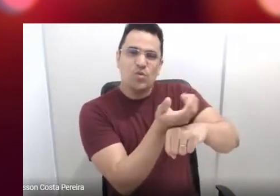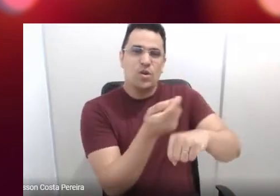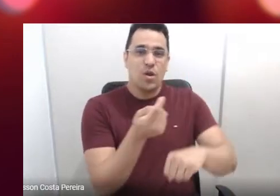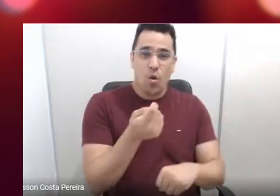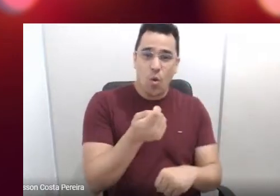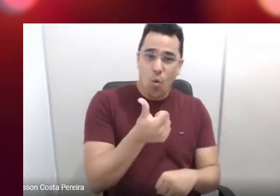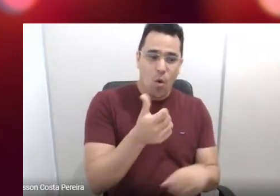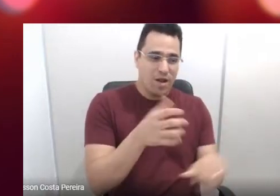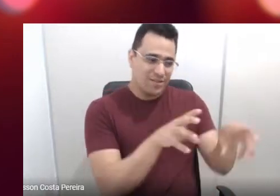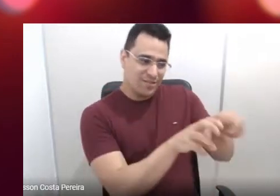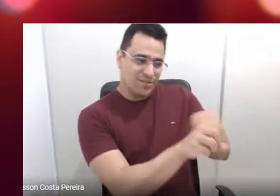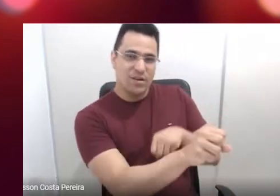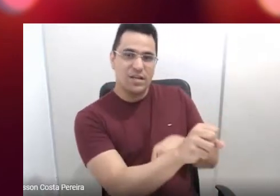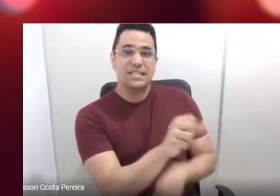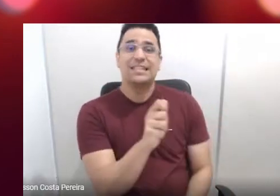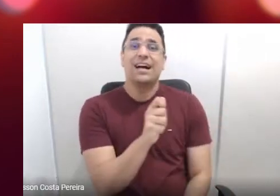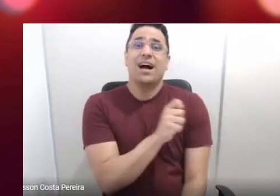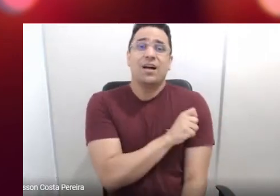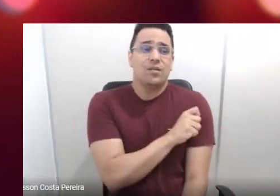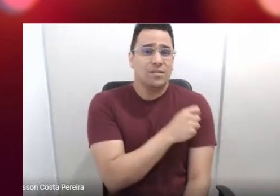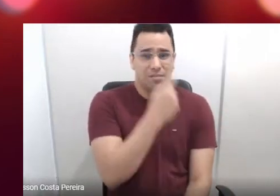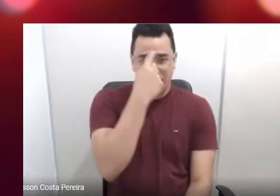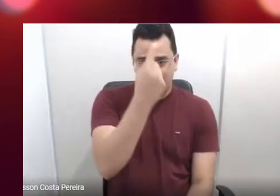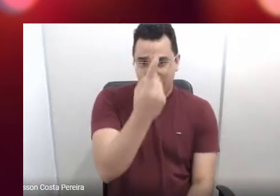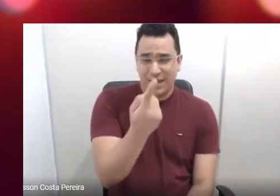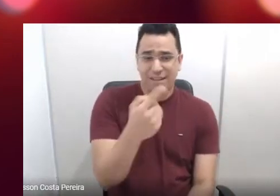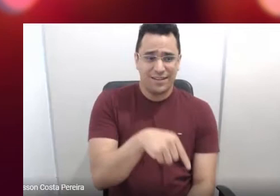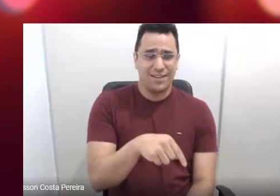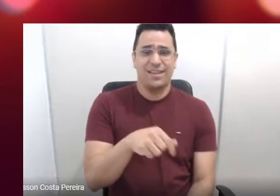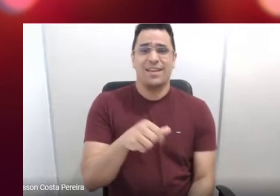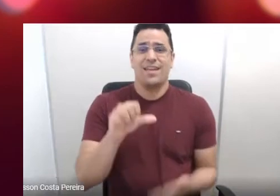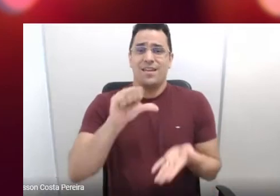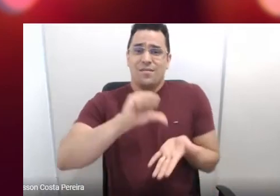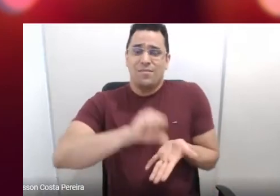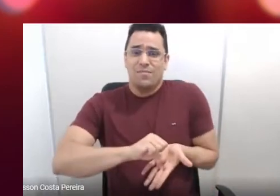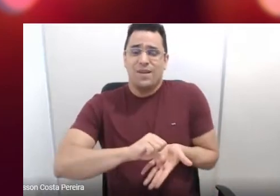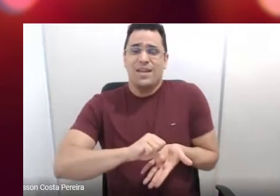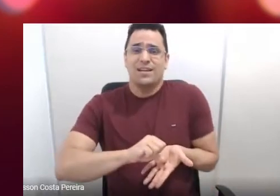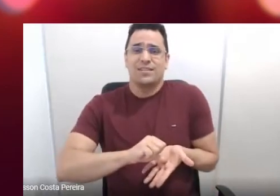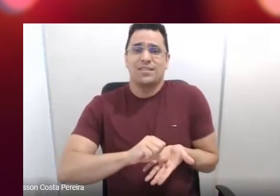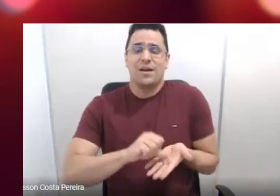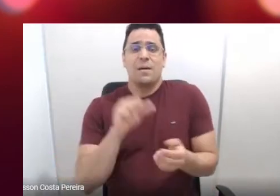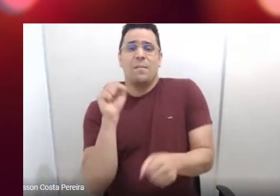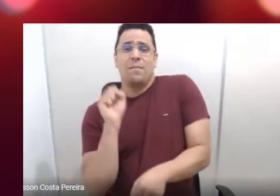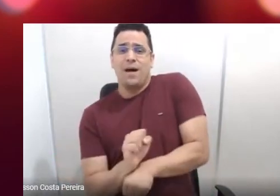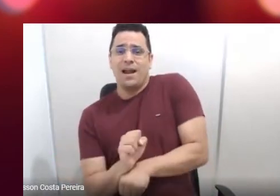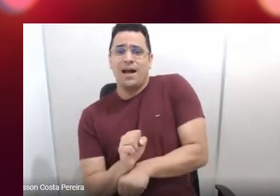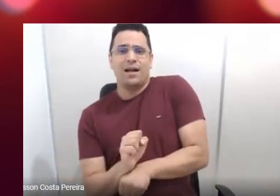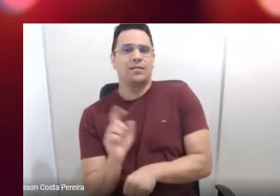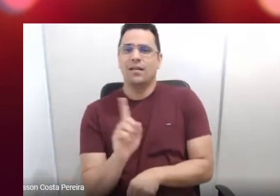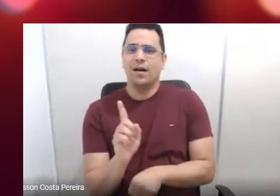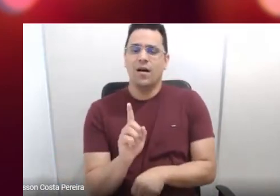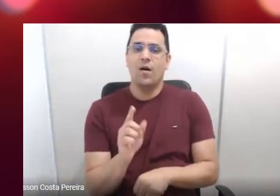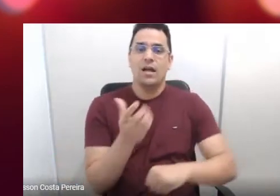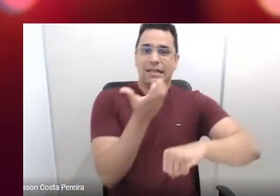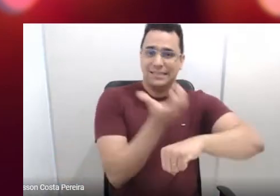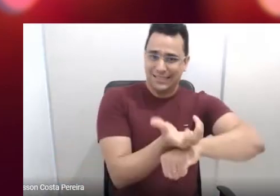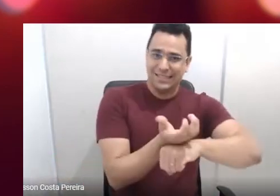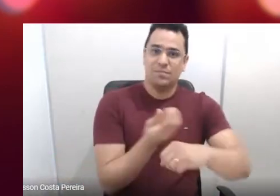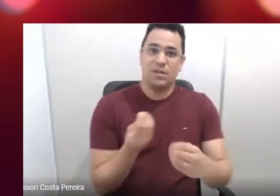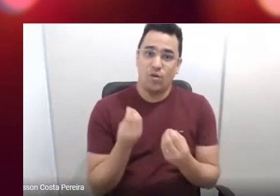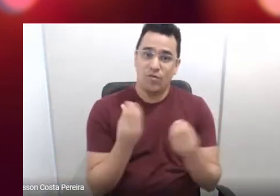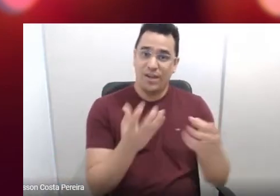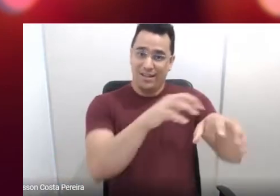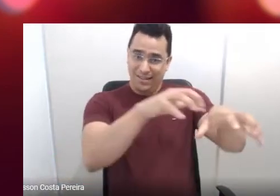disciplinas, e, de uma certa forma, esses discentes ficariam presos ao Instituto caso elas não fossem ofertadas através do